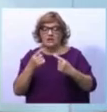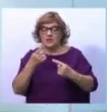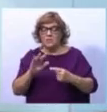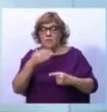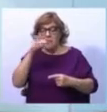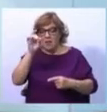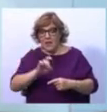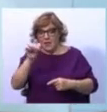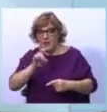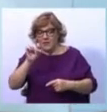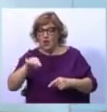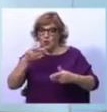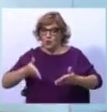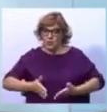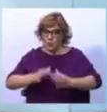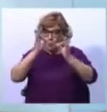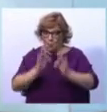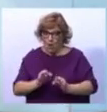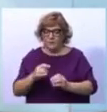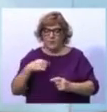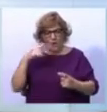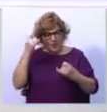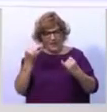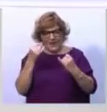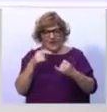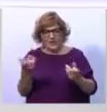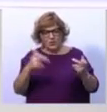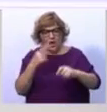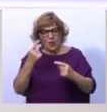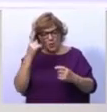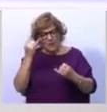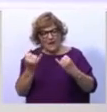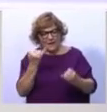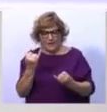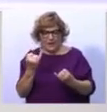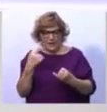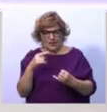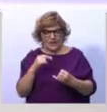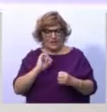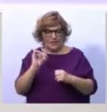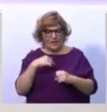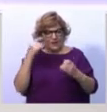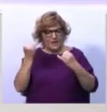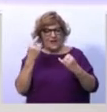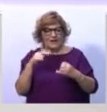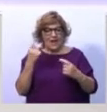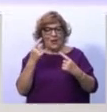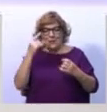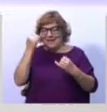primeiros dias após o nascimento. E tenho ideia que aqui surgem algumas ideias, precisamente,